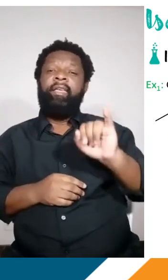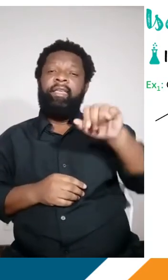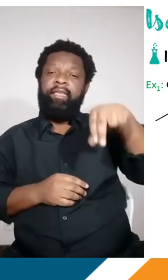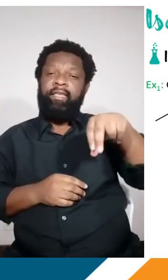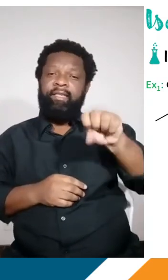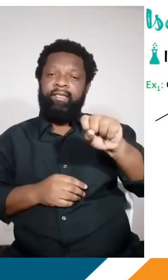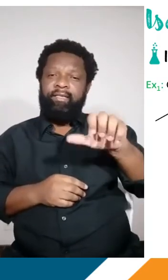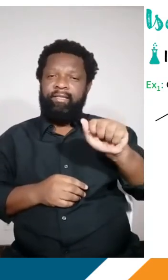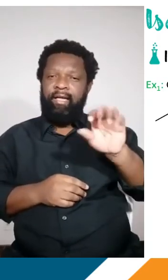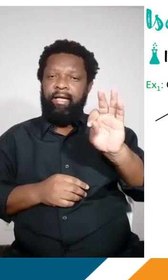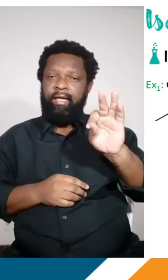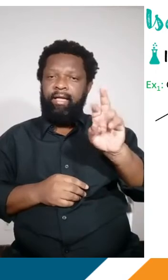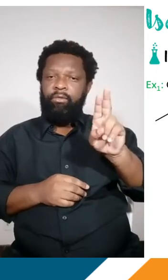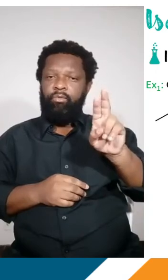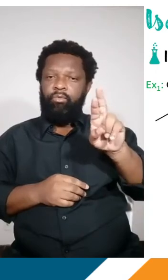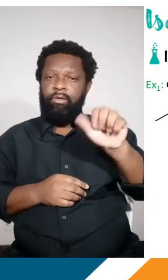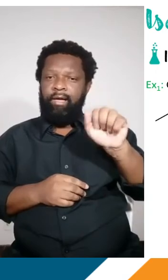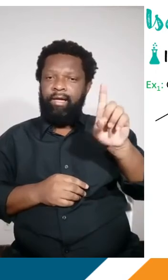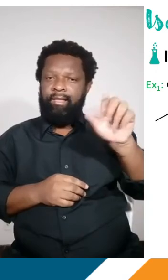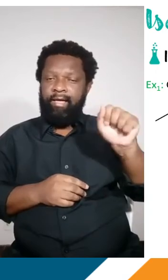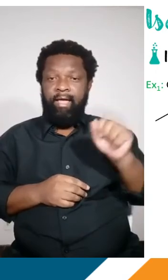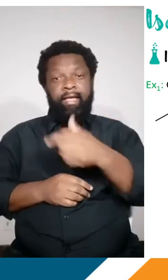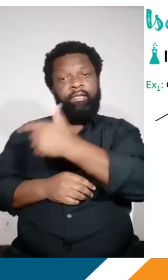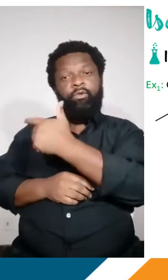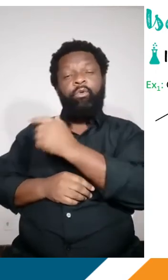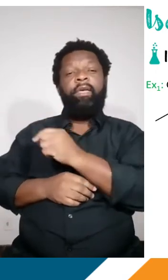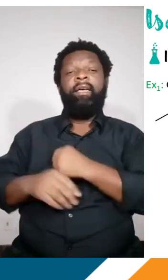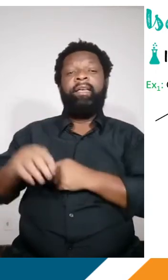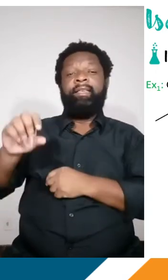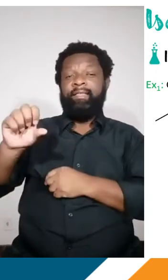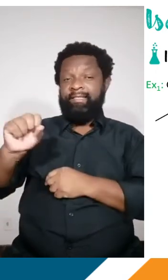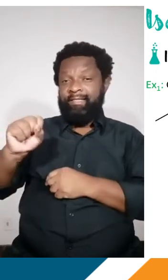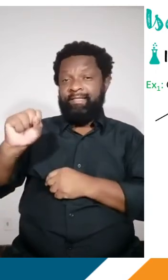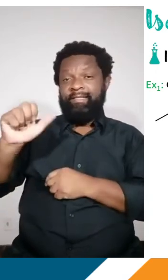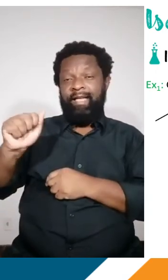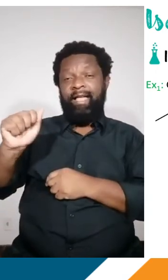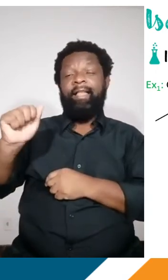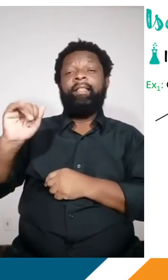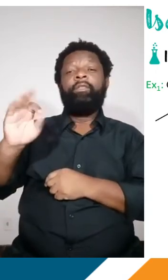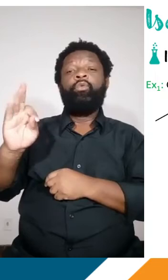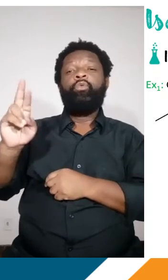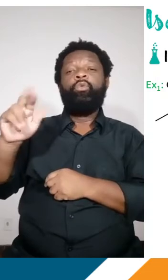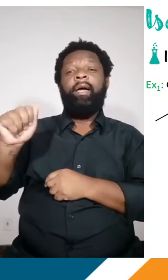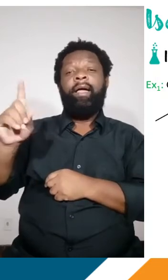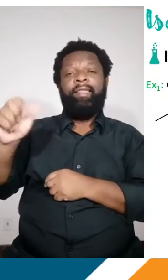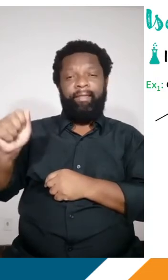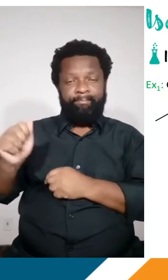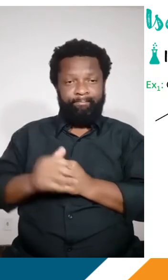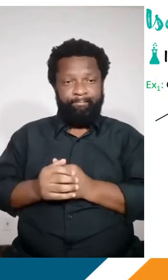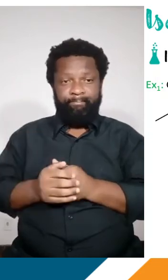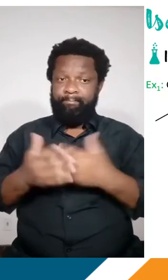insaturada e a segunda é saturada. Sendo assim, se eles se diferenciam pela classificação de cadeia, isso aqui é um caso de isomeria de